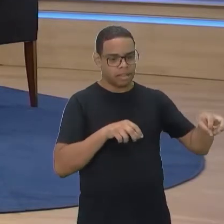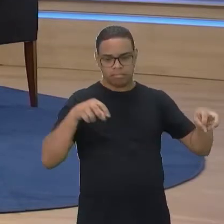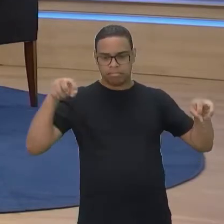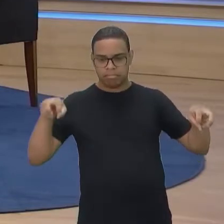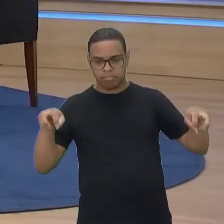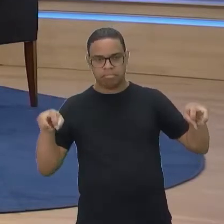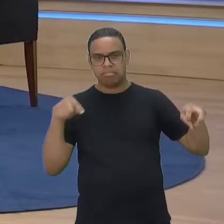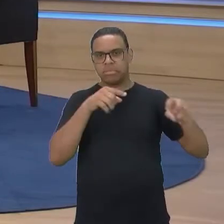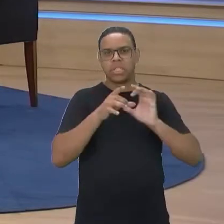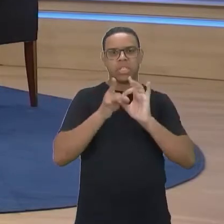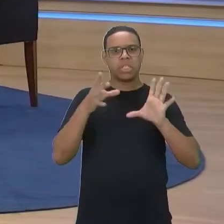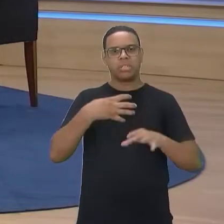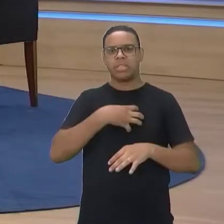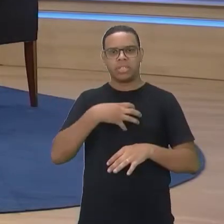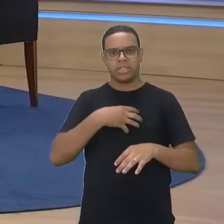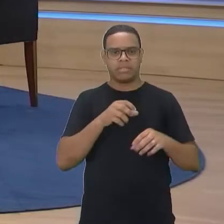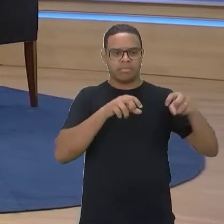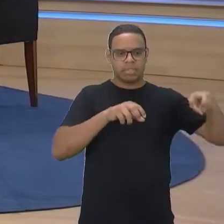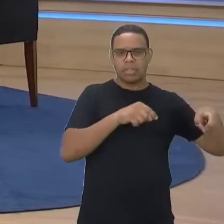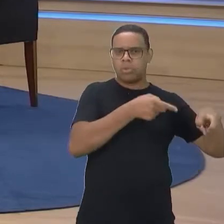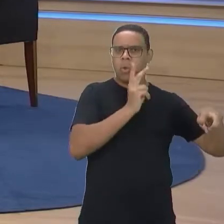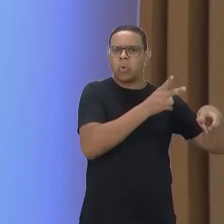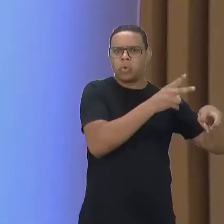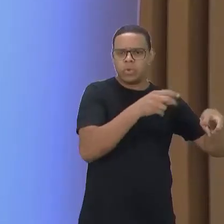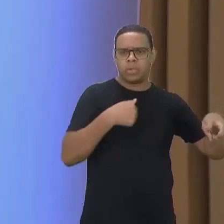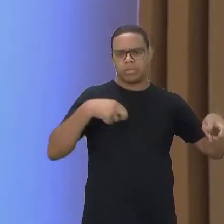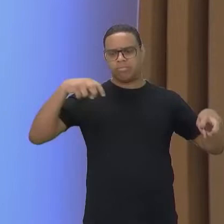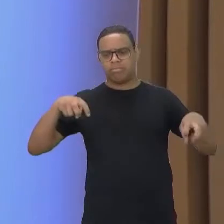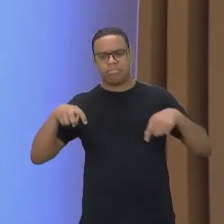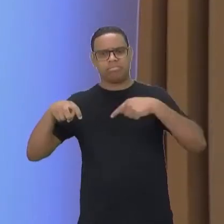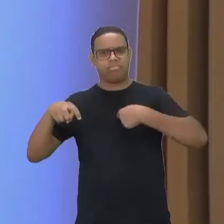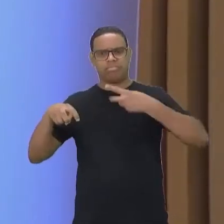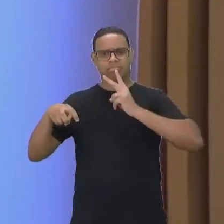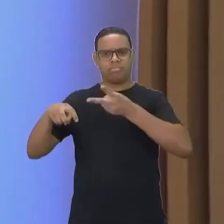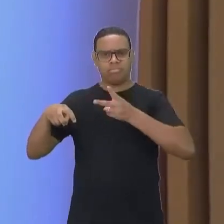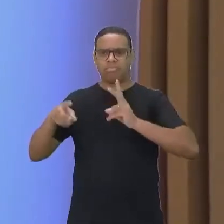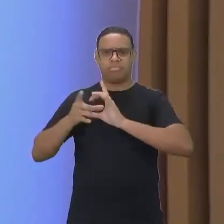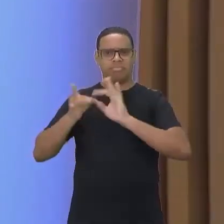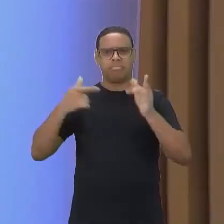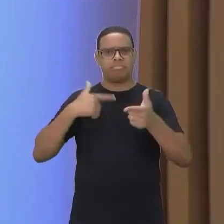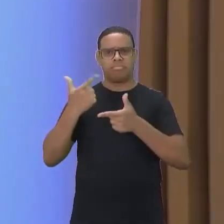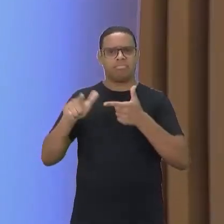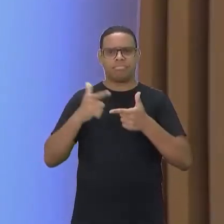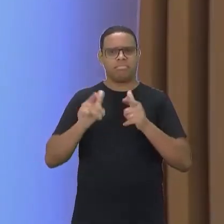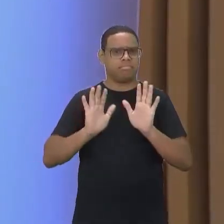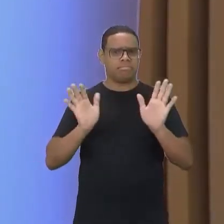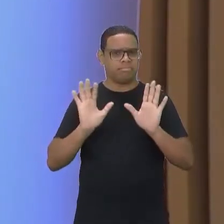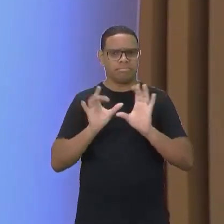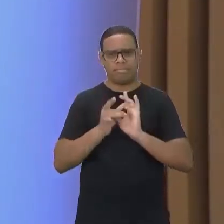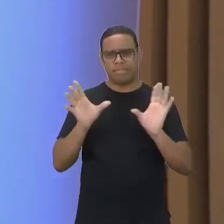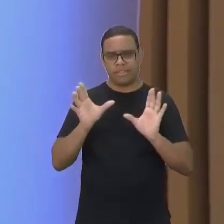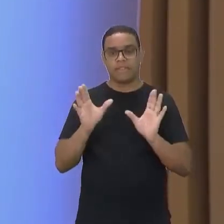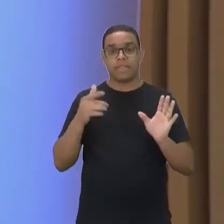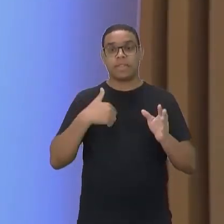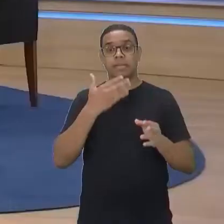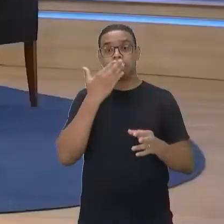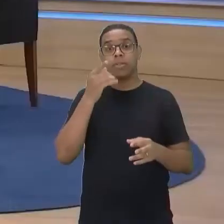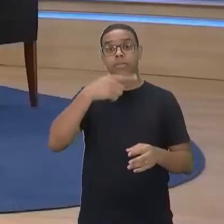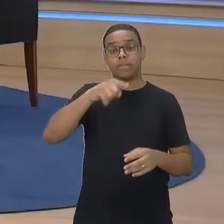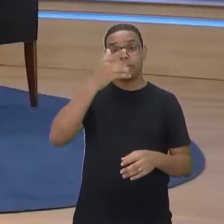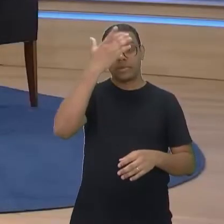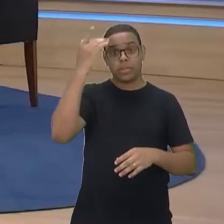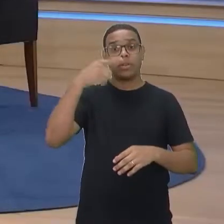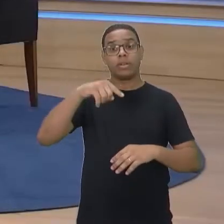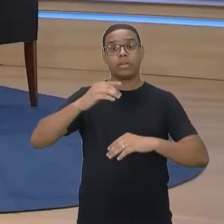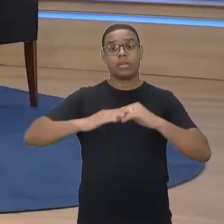Se você se sentir melhor aí, você fica aí. Se eu ficar aqui, para mim não tem problema também. Eu só vou pedir para os